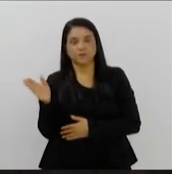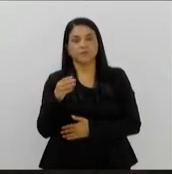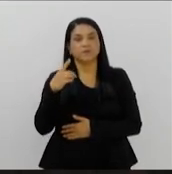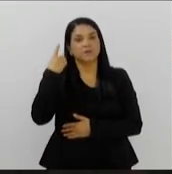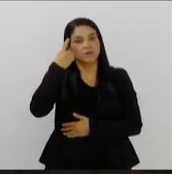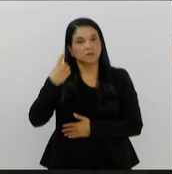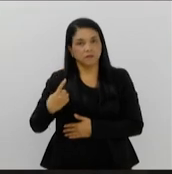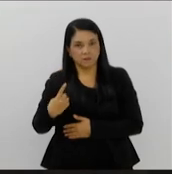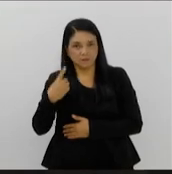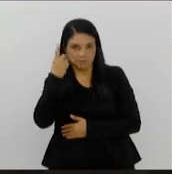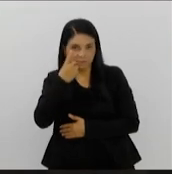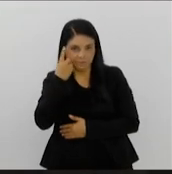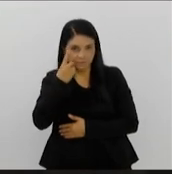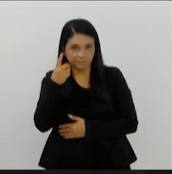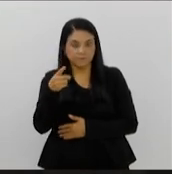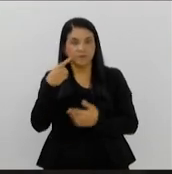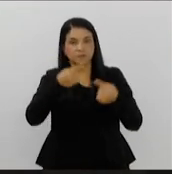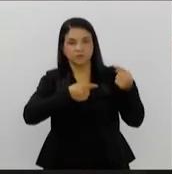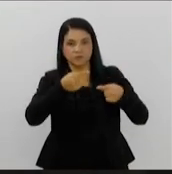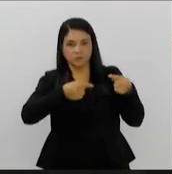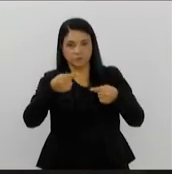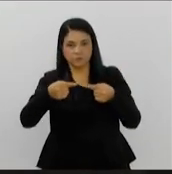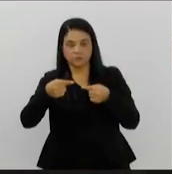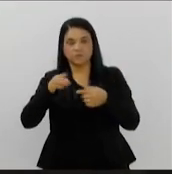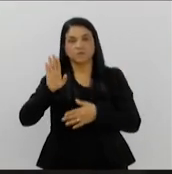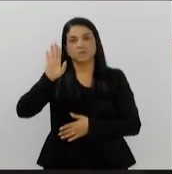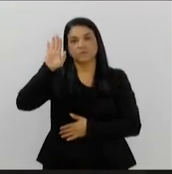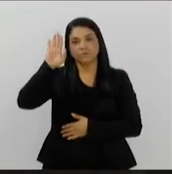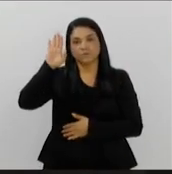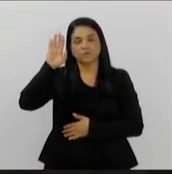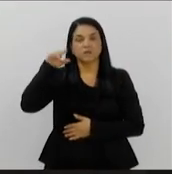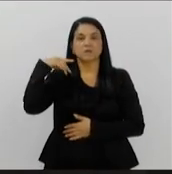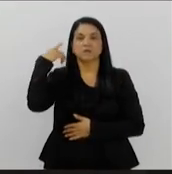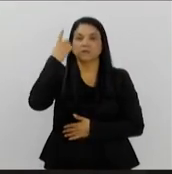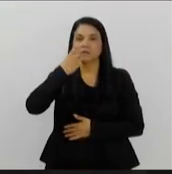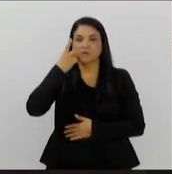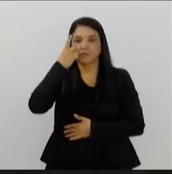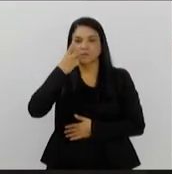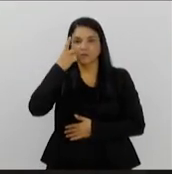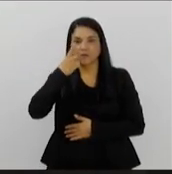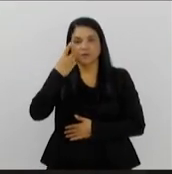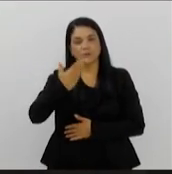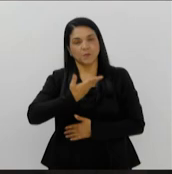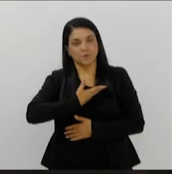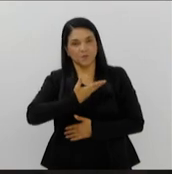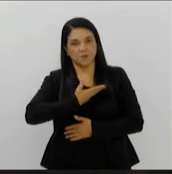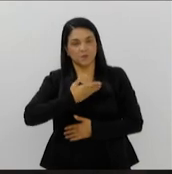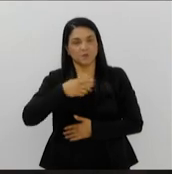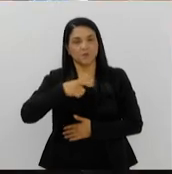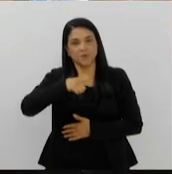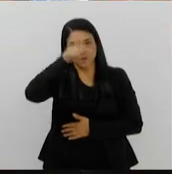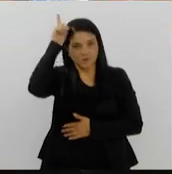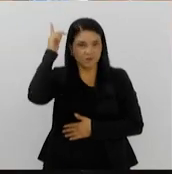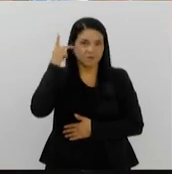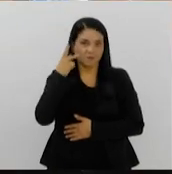Balbi. Em discussão, para discutir, deputado, querido amigo Luiz Paulo, por